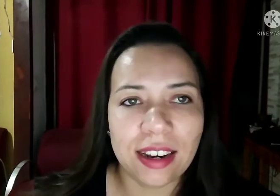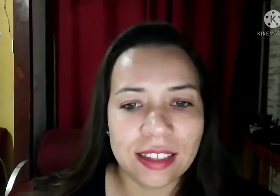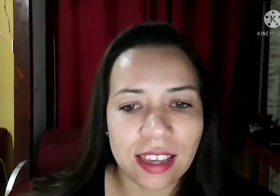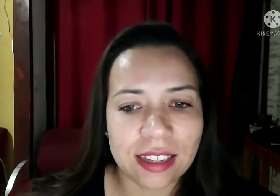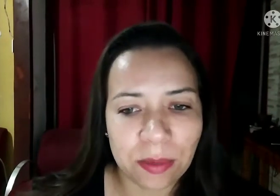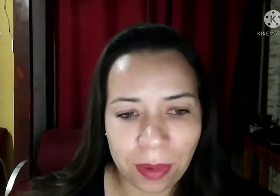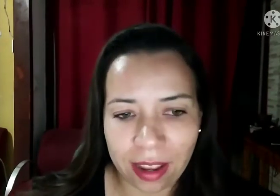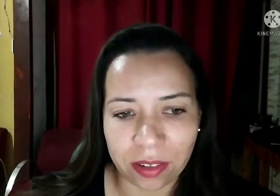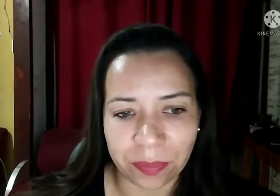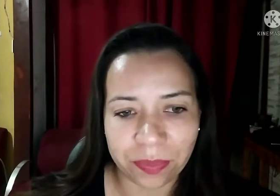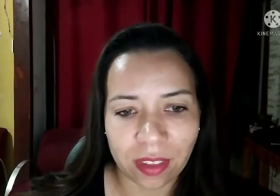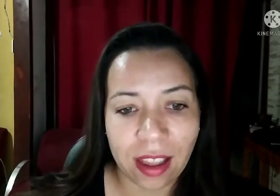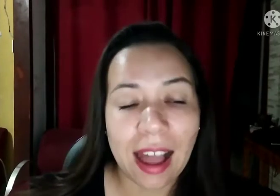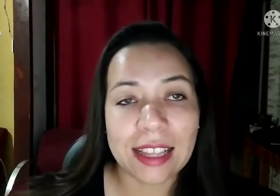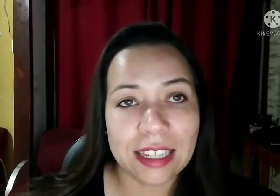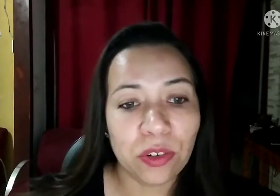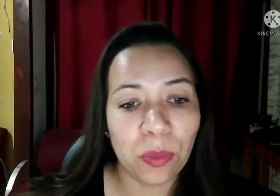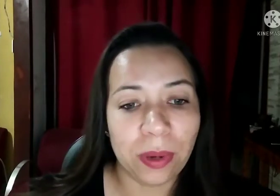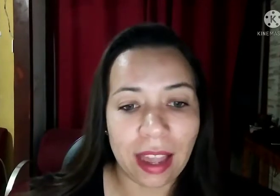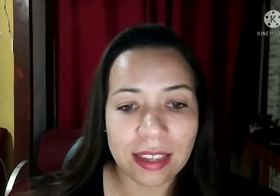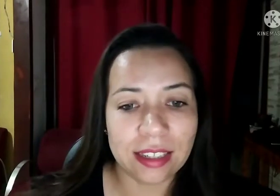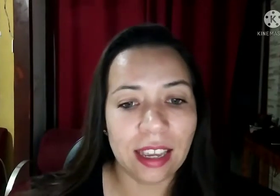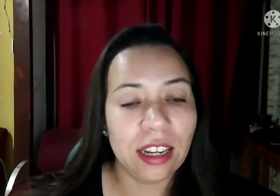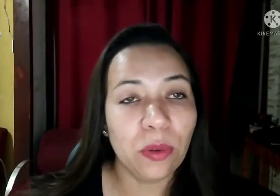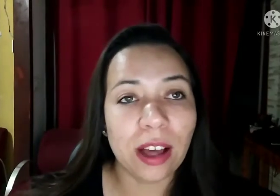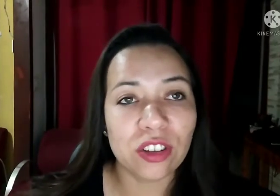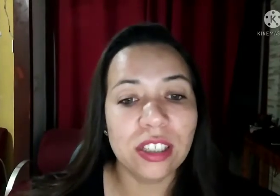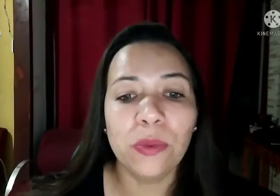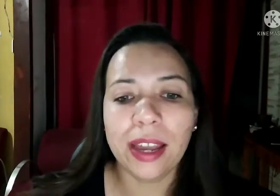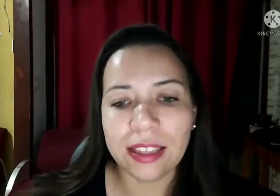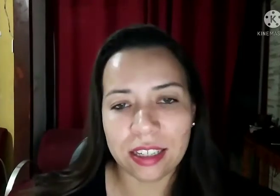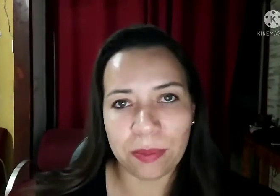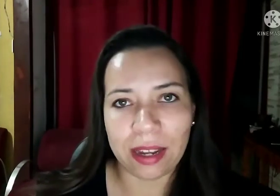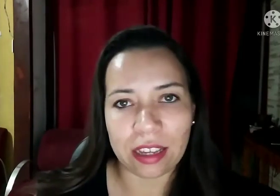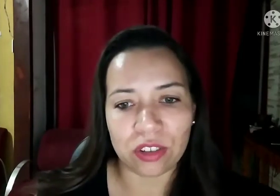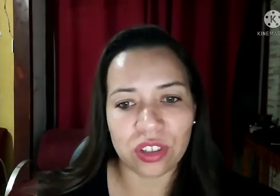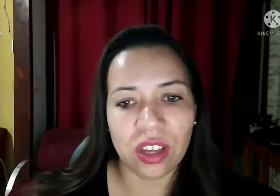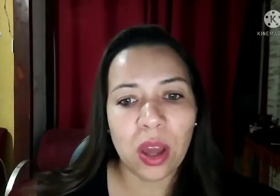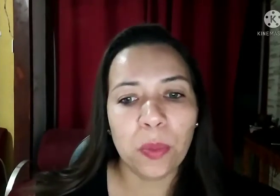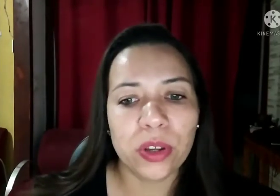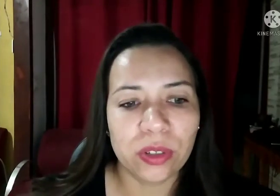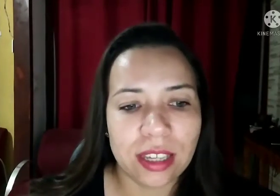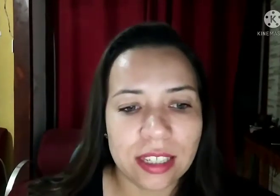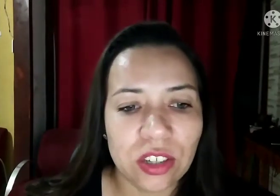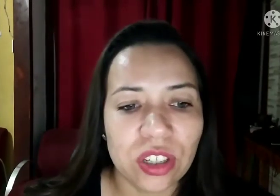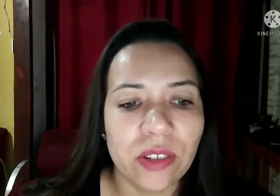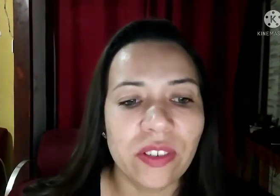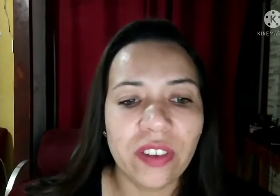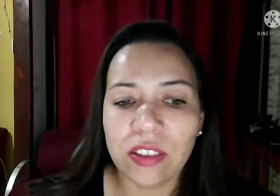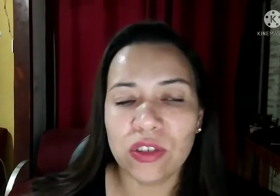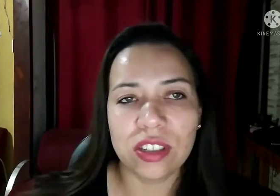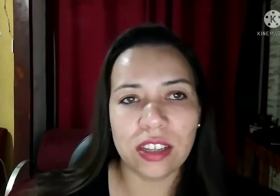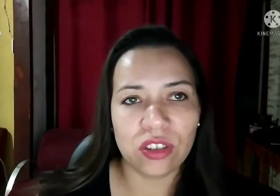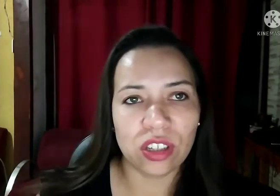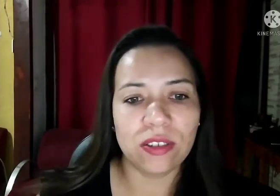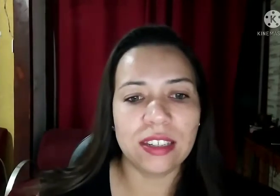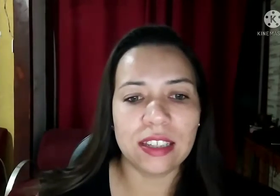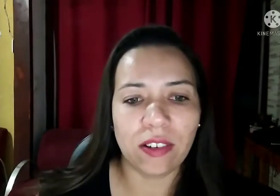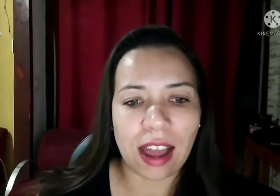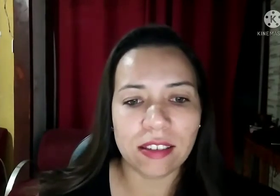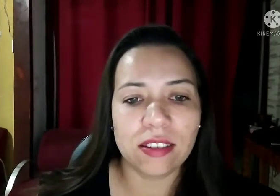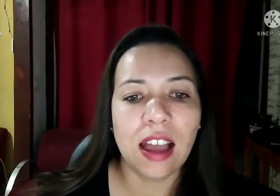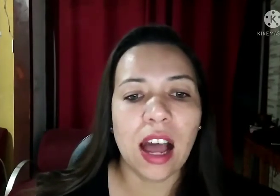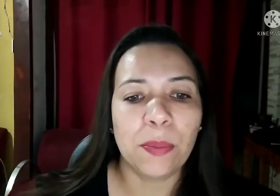por aqueles que as empregam. Assim, compreende-se que a linguagem não é transparente, pois o que existe são efeitos de